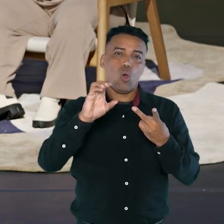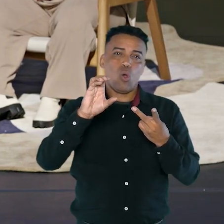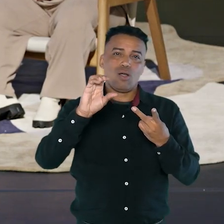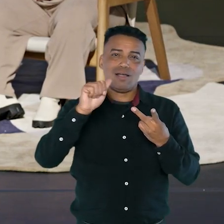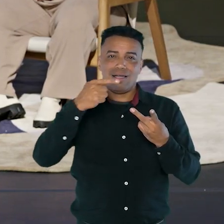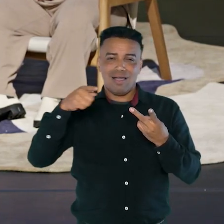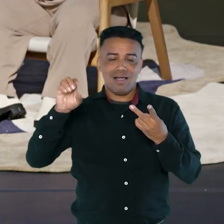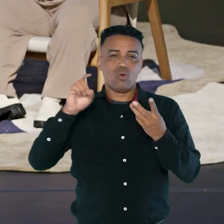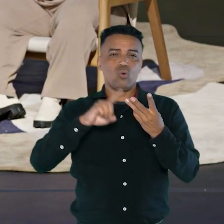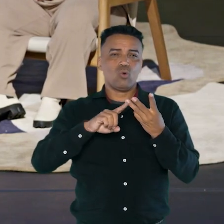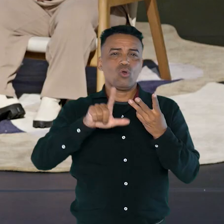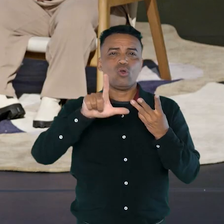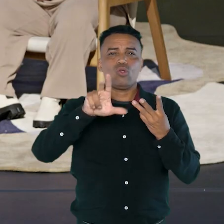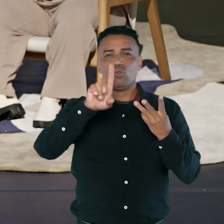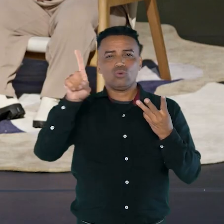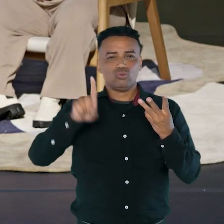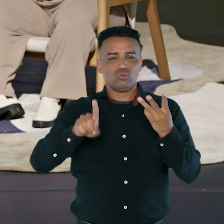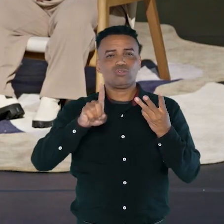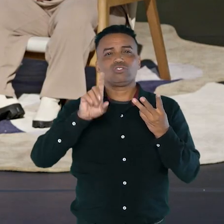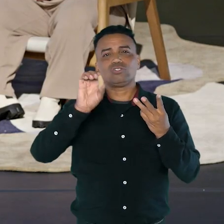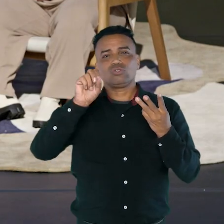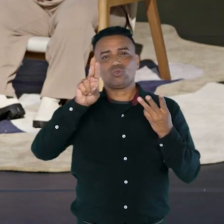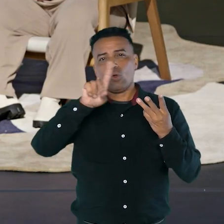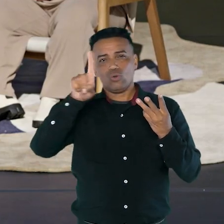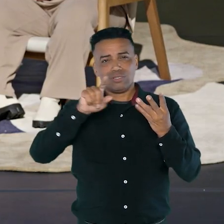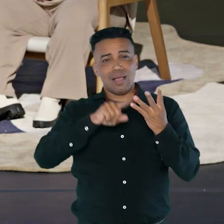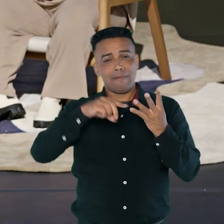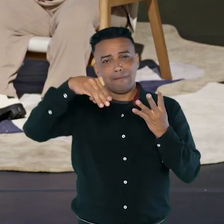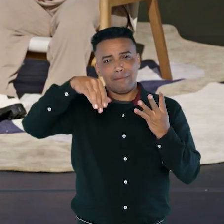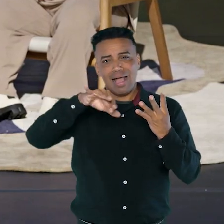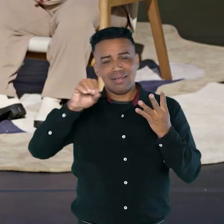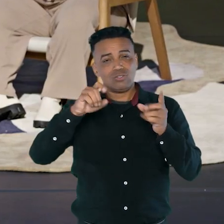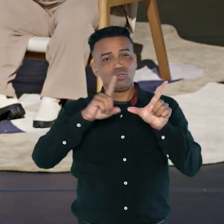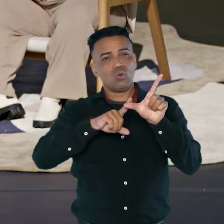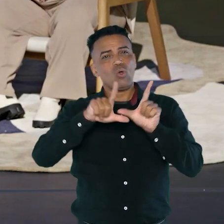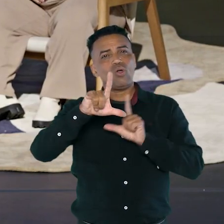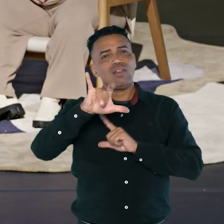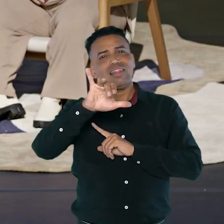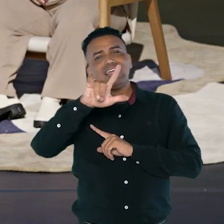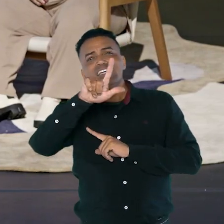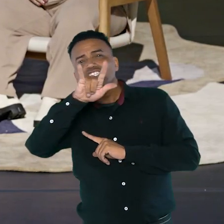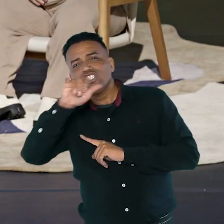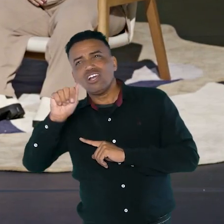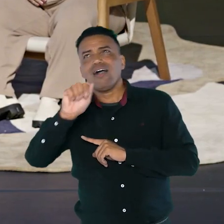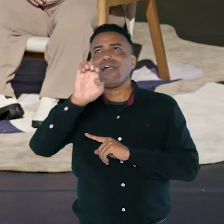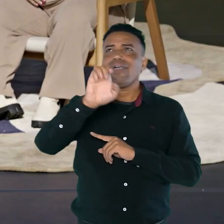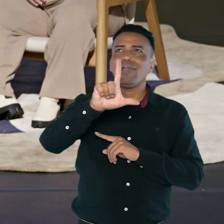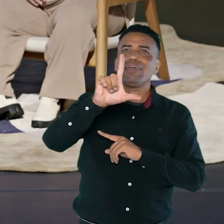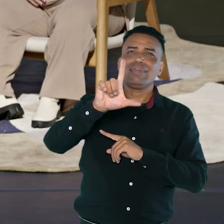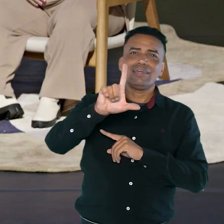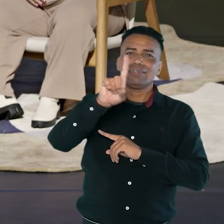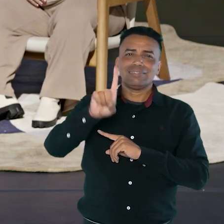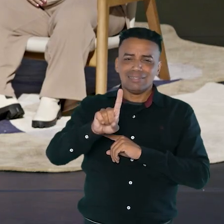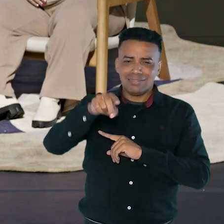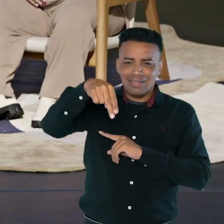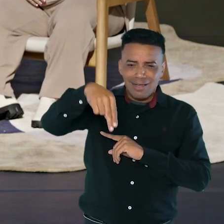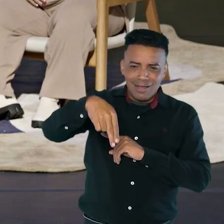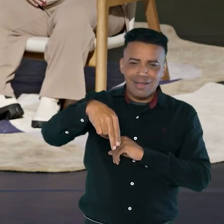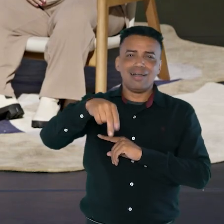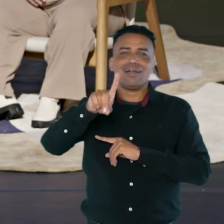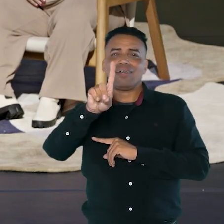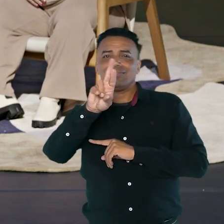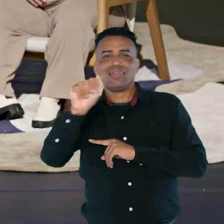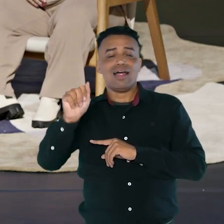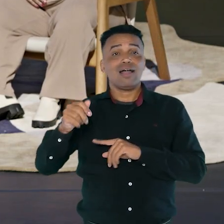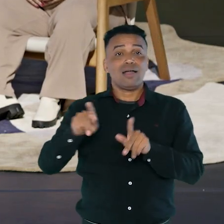Lu Souza, Márcio Batista, Lígia, Elisandra, professor Toninho que